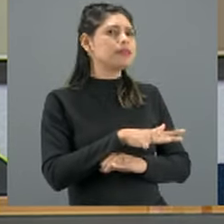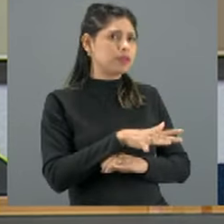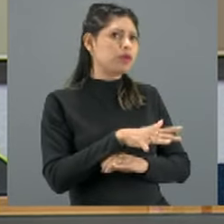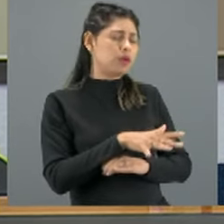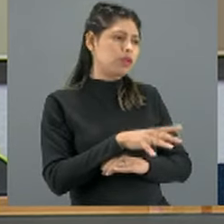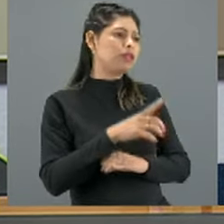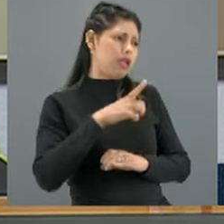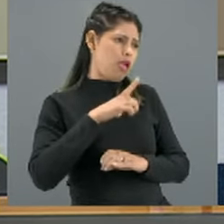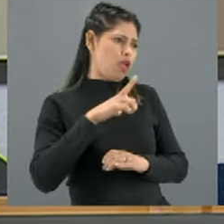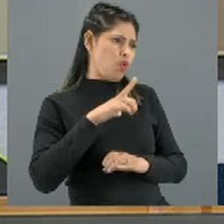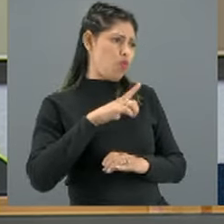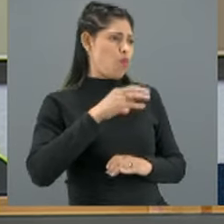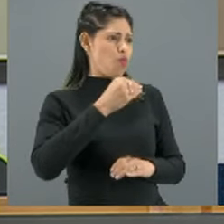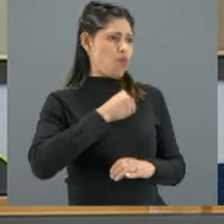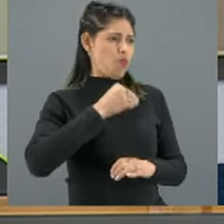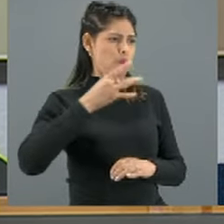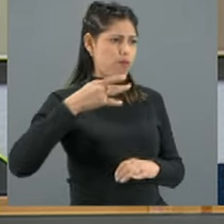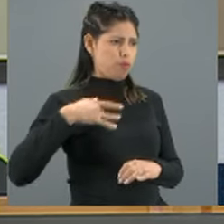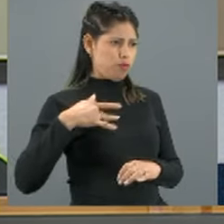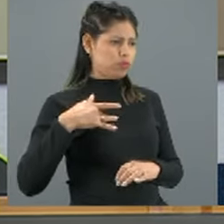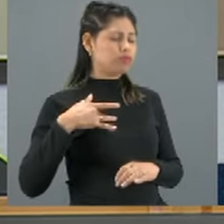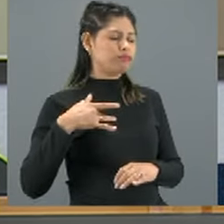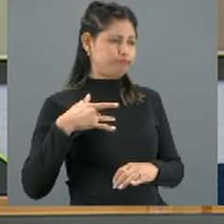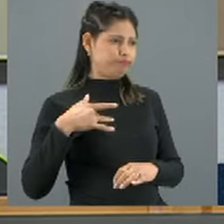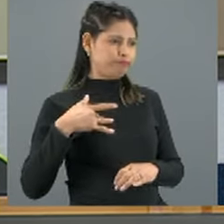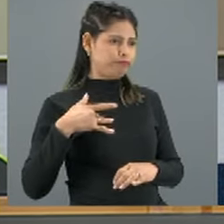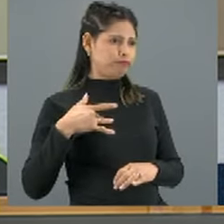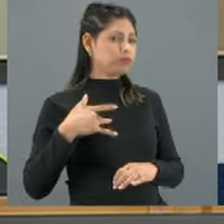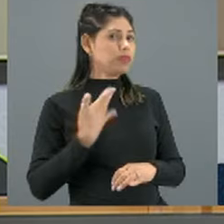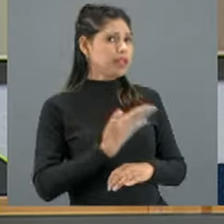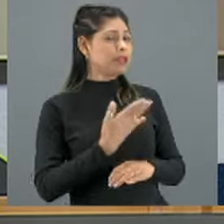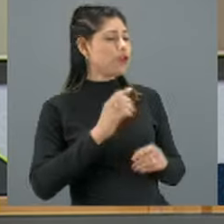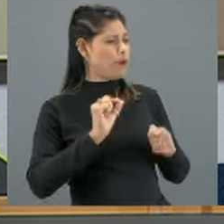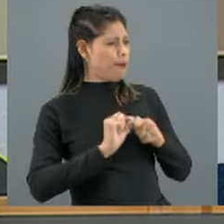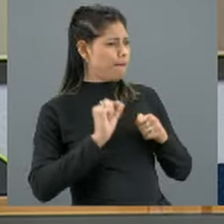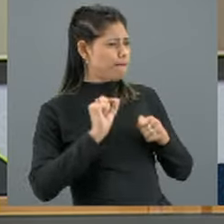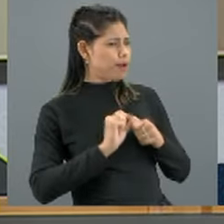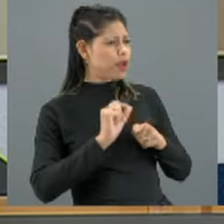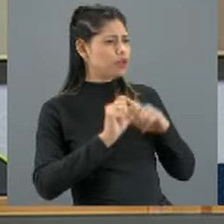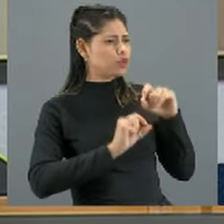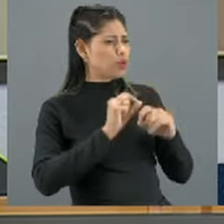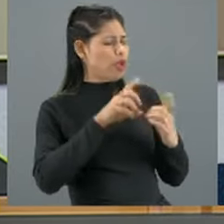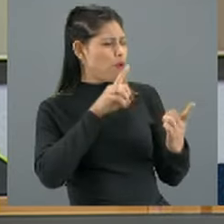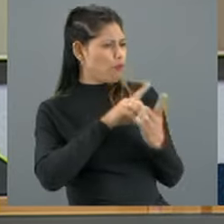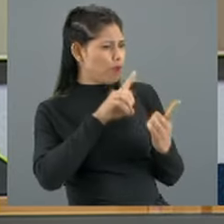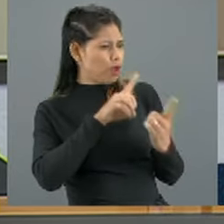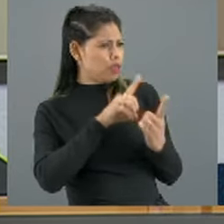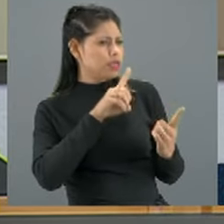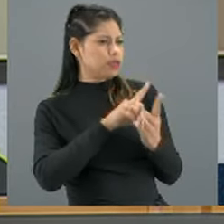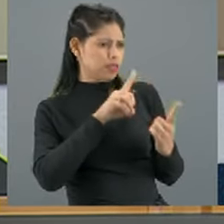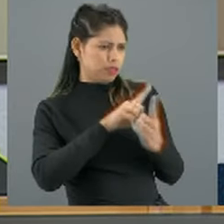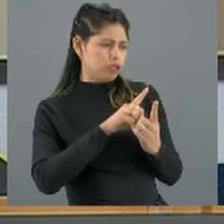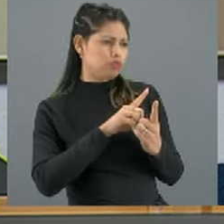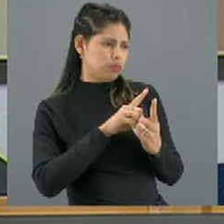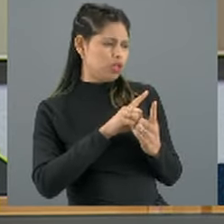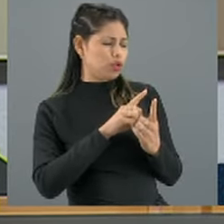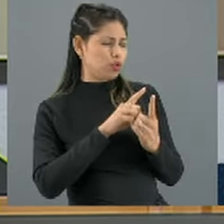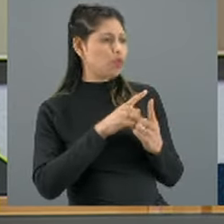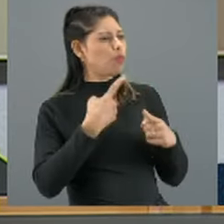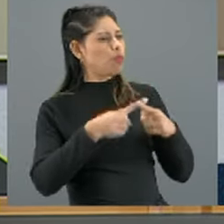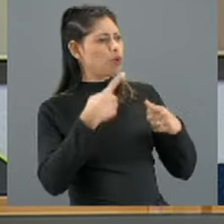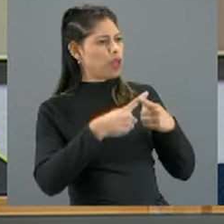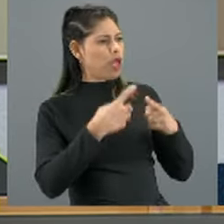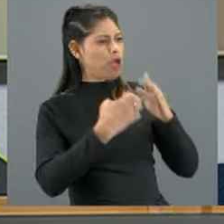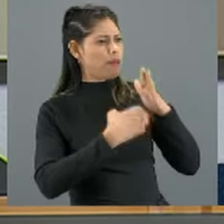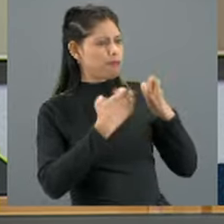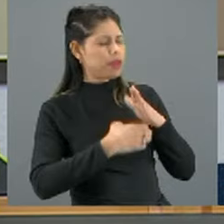posto de saúde, que é construído através do SESAI. Então,